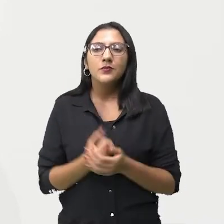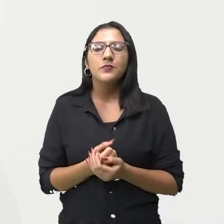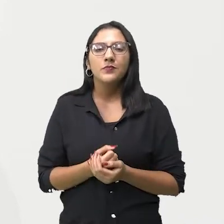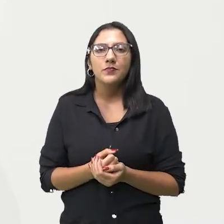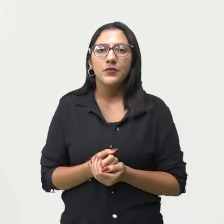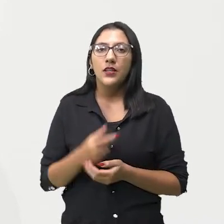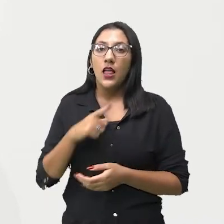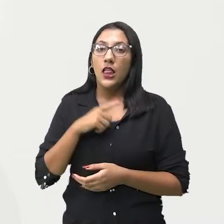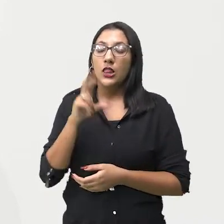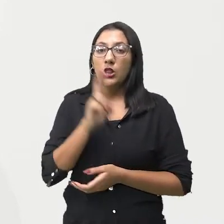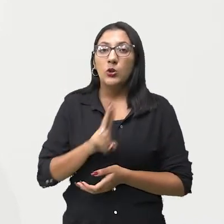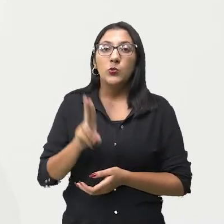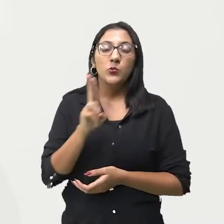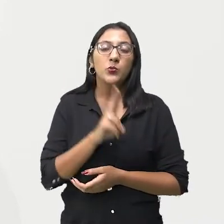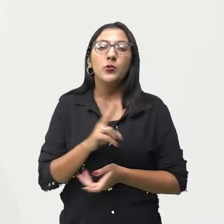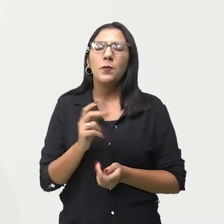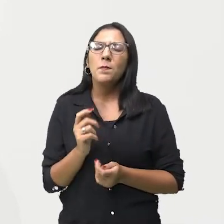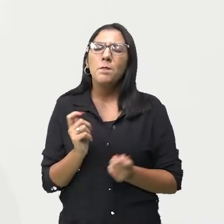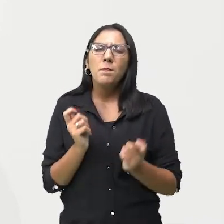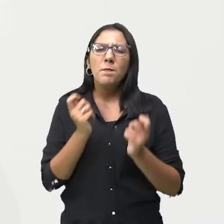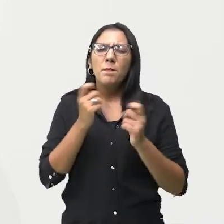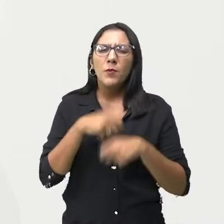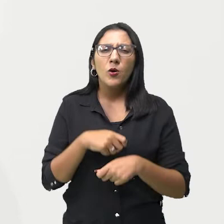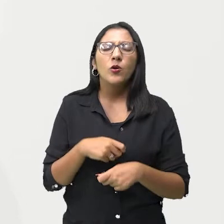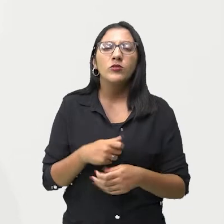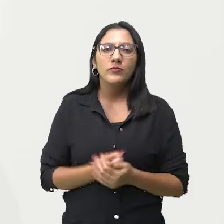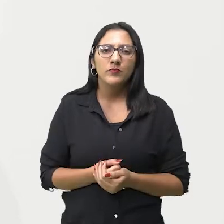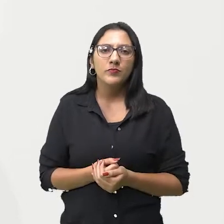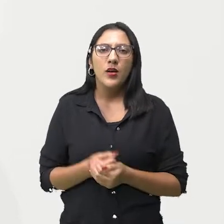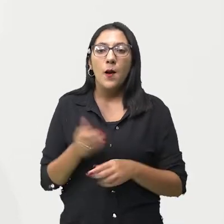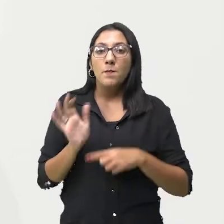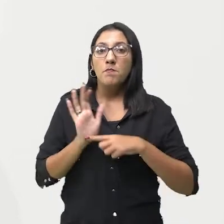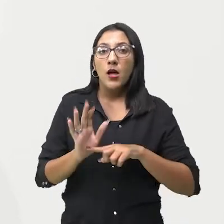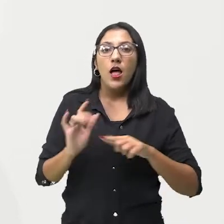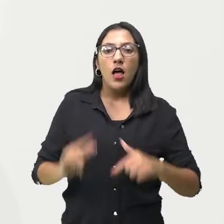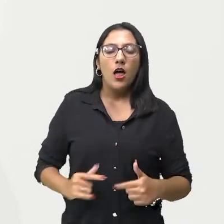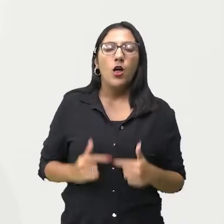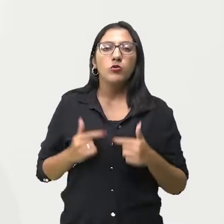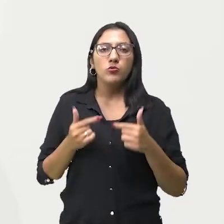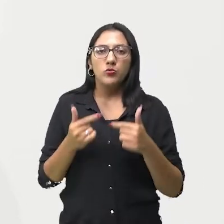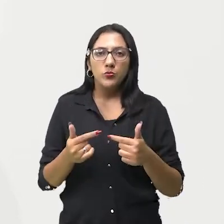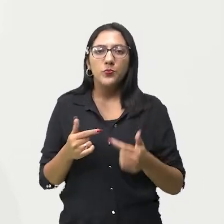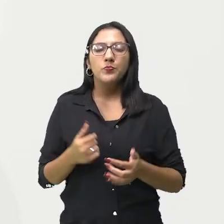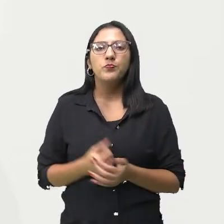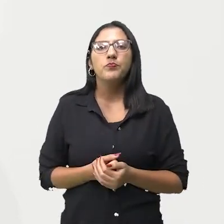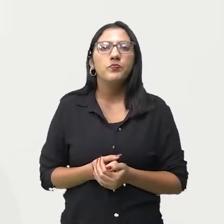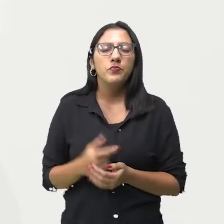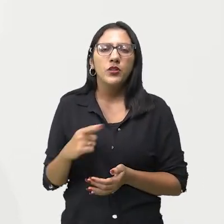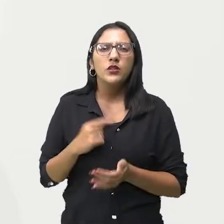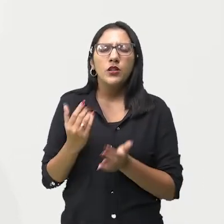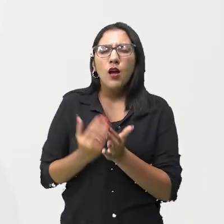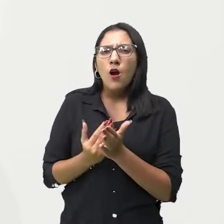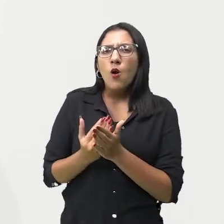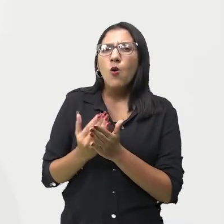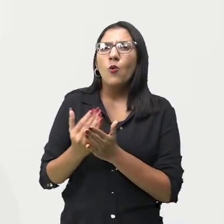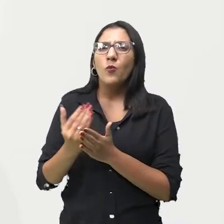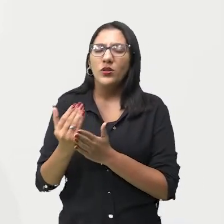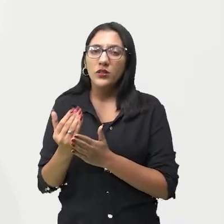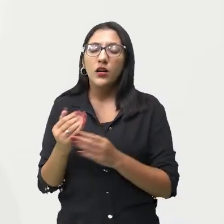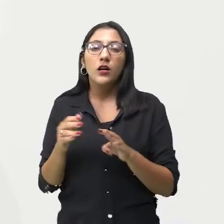é utilizado para expressar ações que começaram